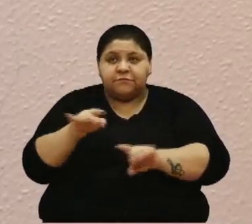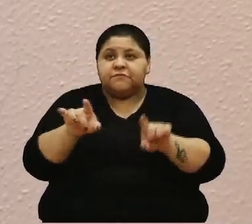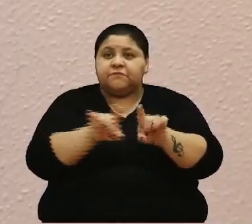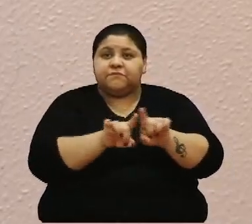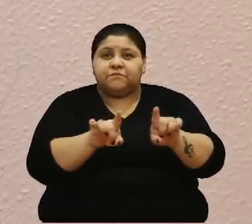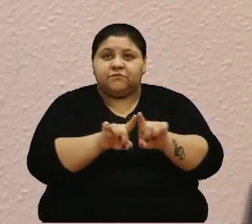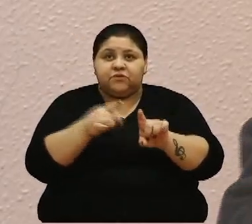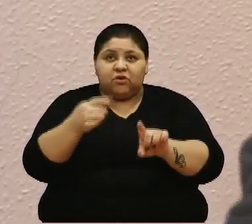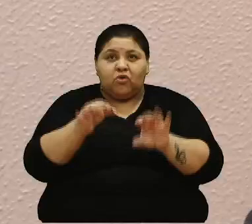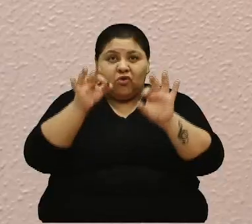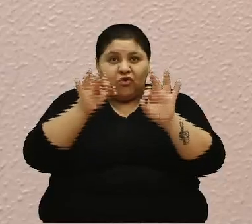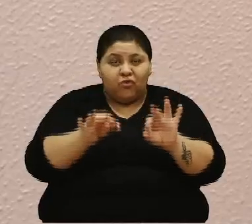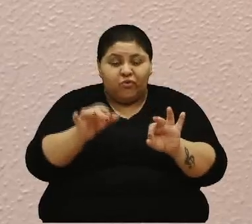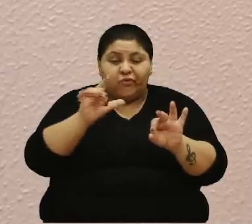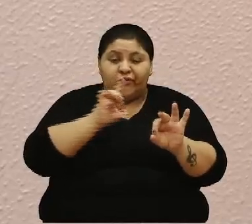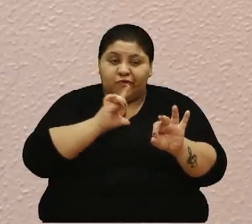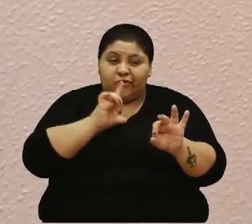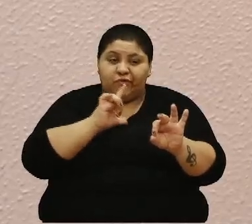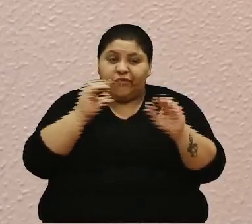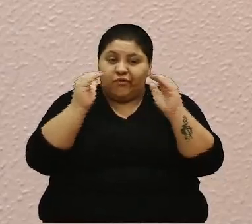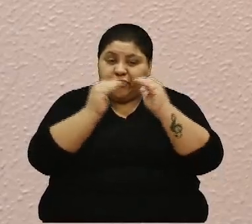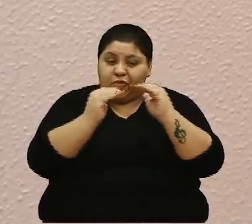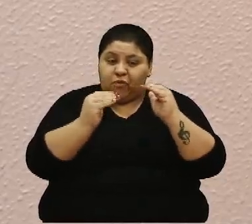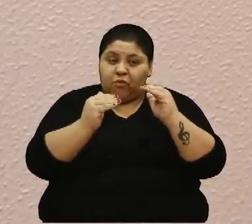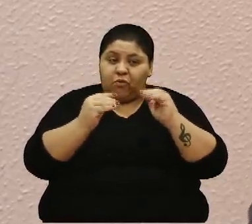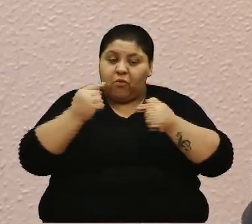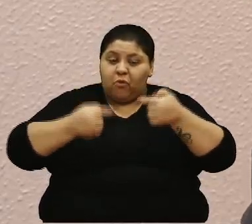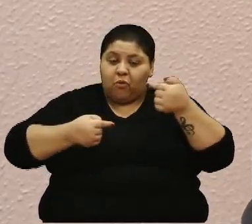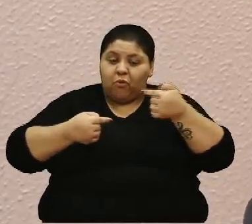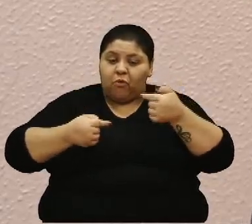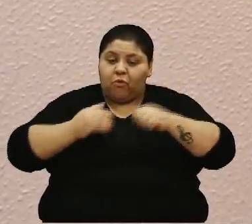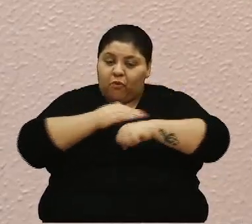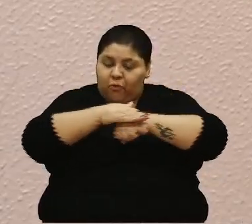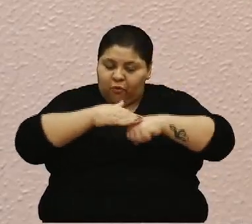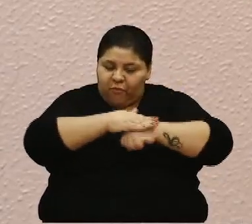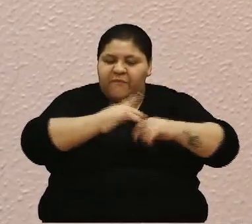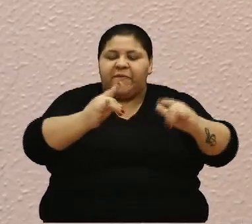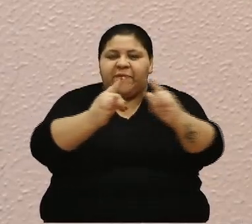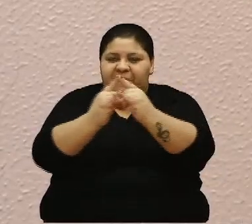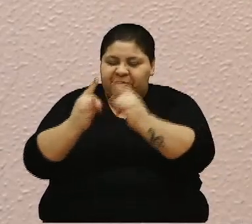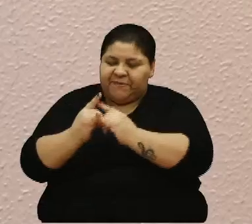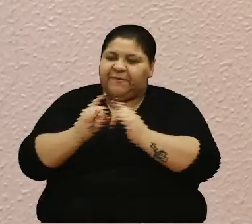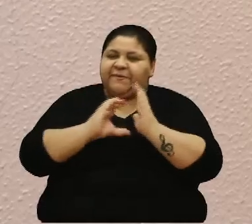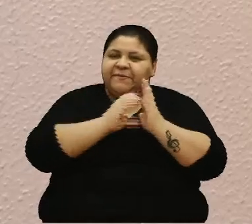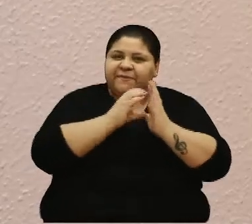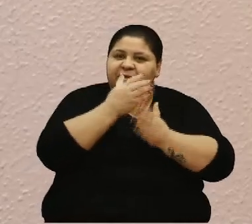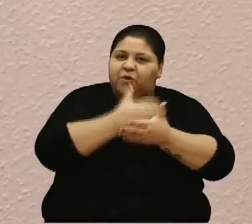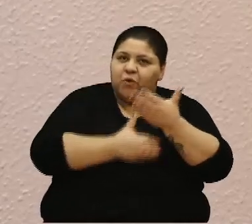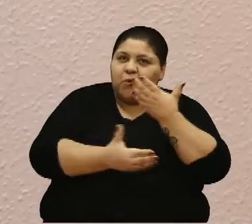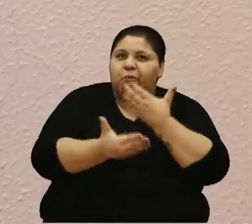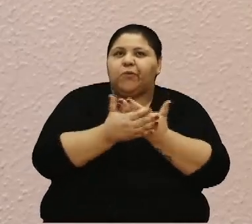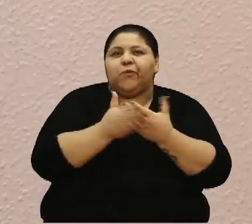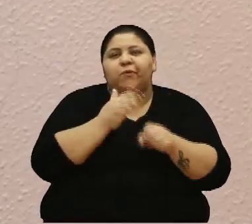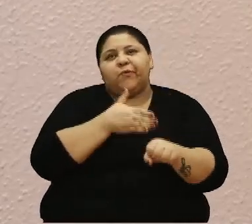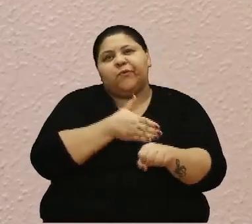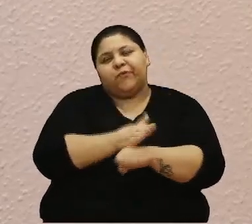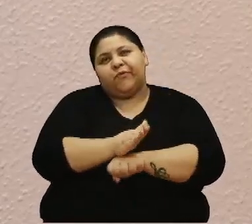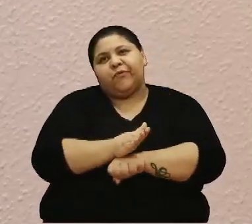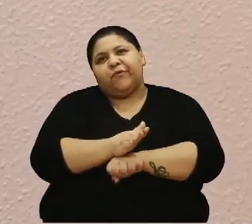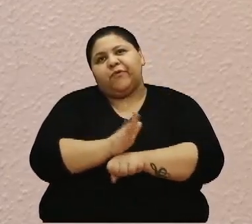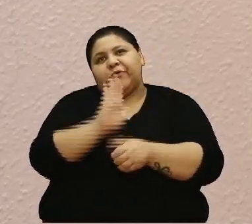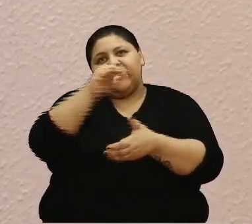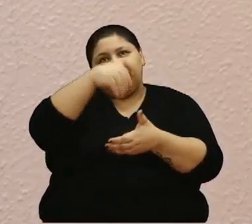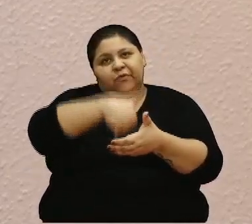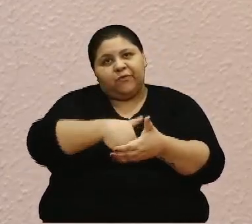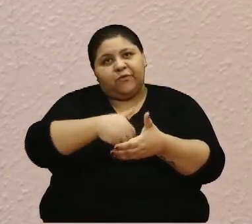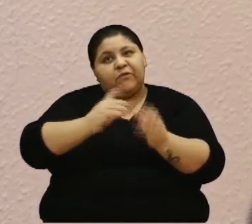o ideal seria que tivéssemos dialogado mais com as entidades, com os partidos, com todo mundo envolvido, quando ele foi votado na